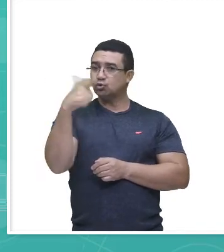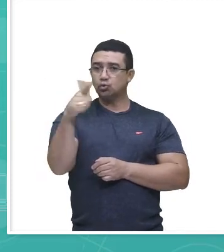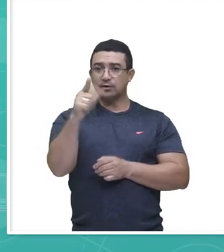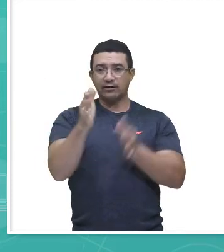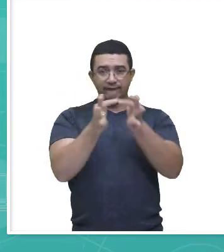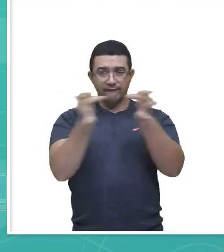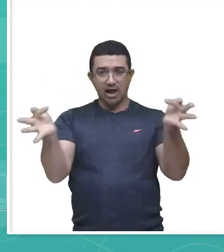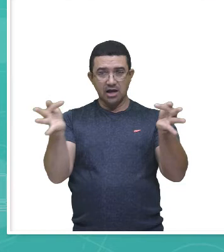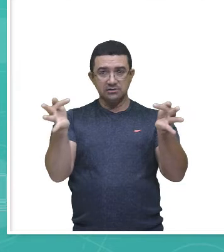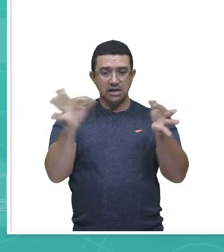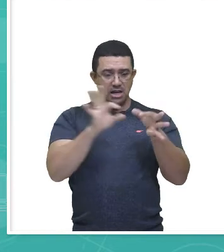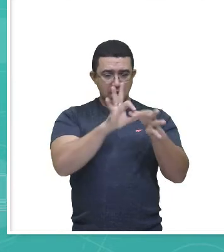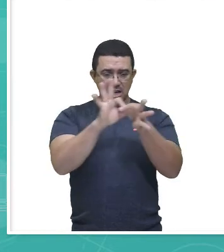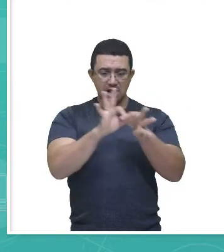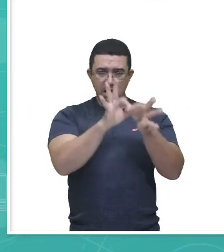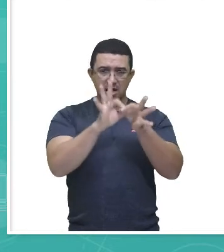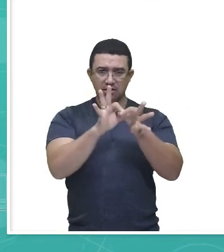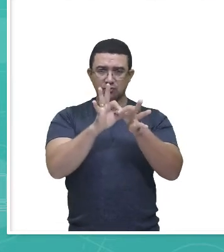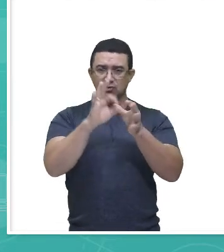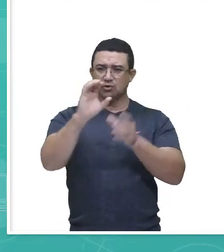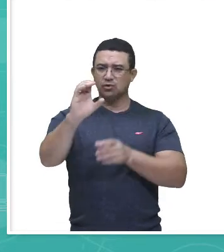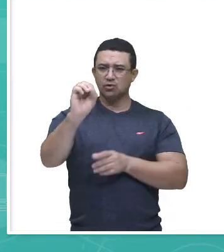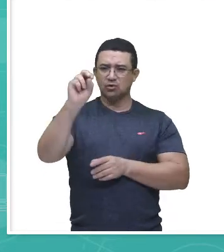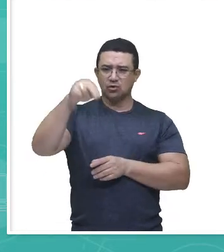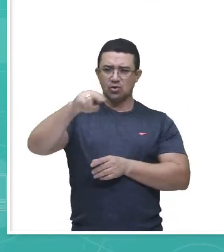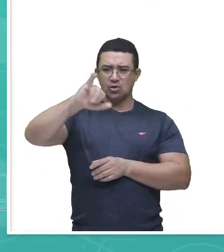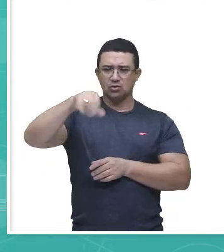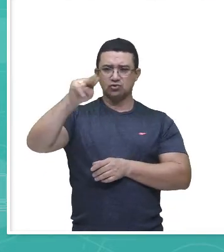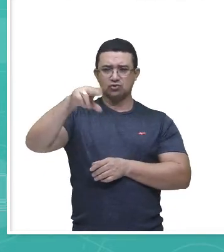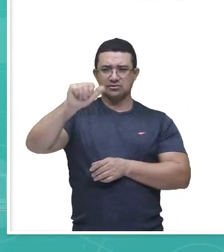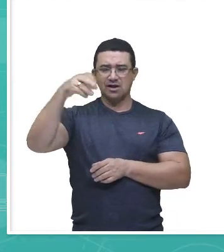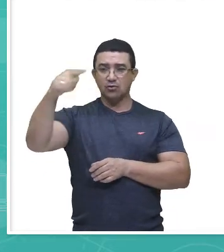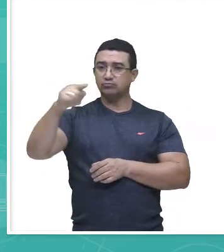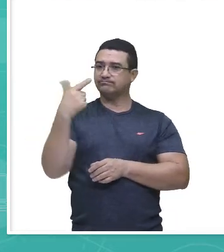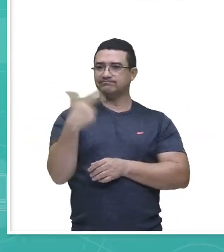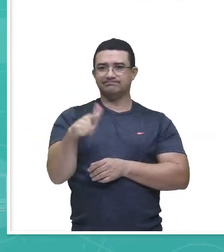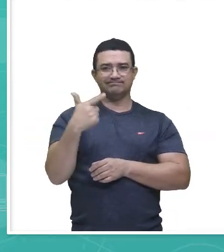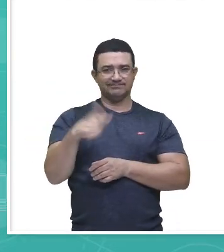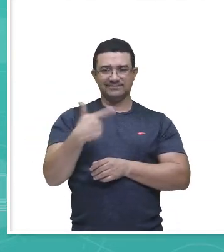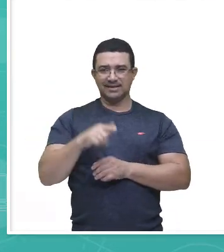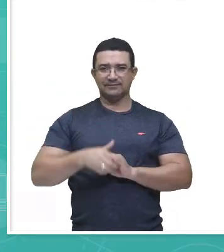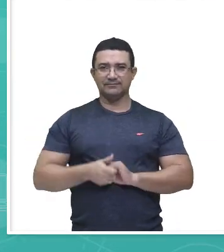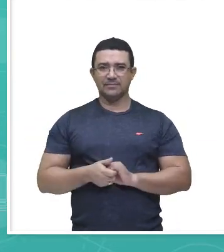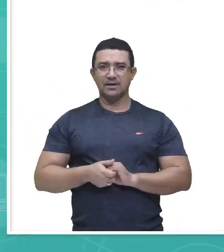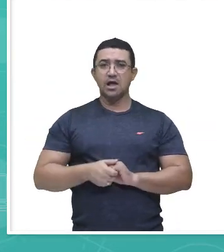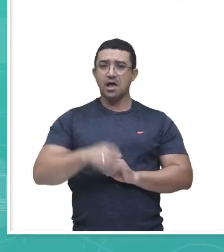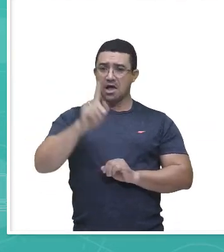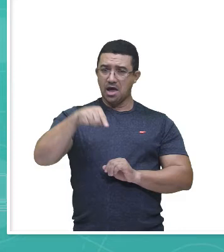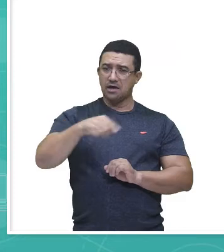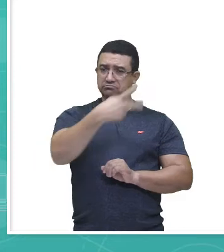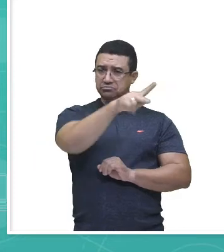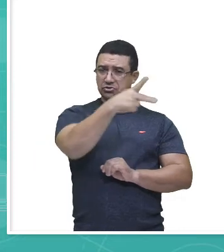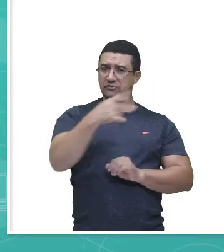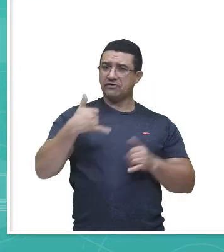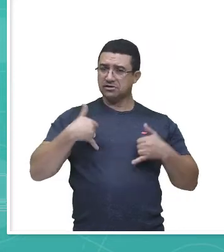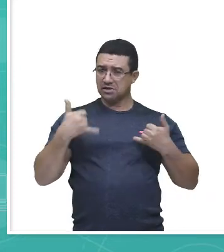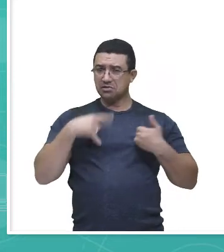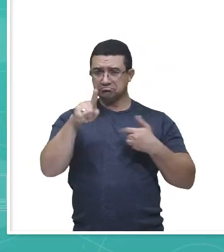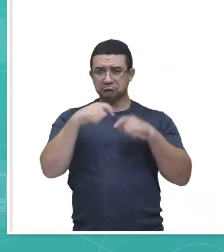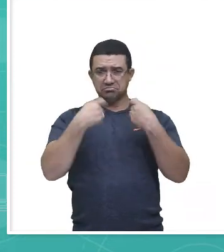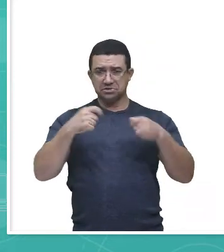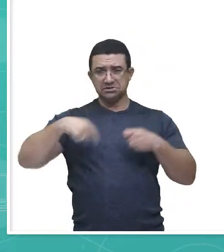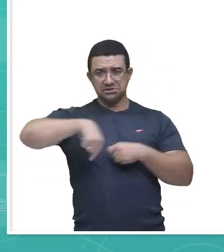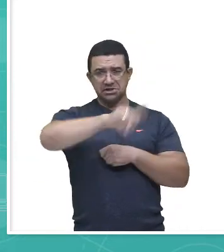conjunção ligando uma oração à outra. Era seu aniversário, deveria ir, né?